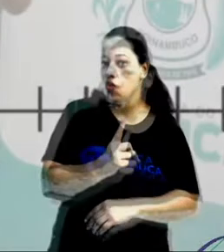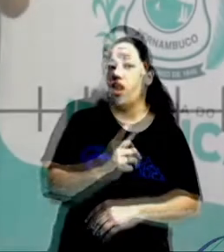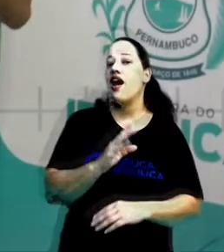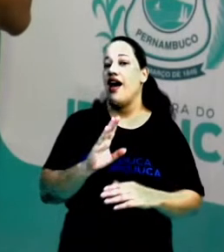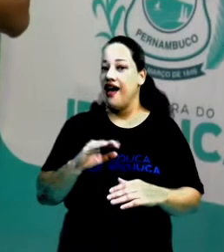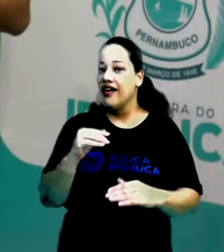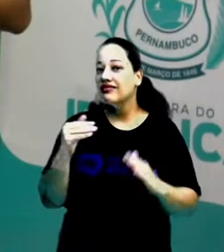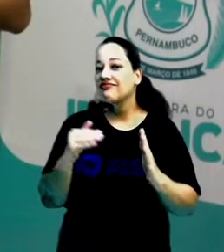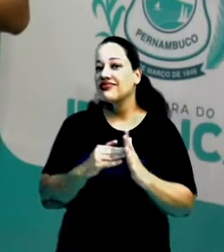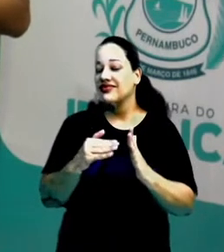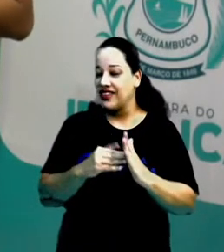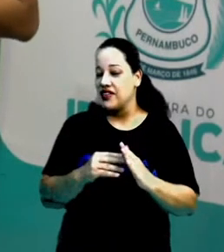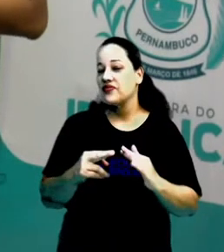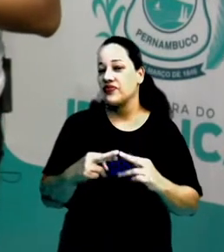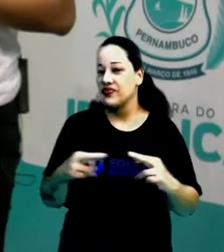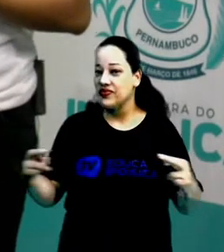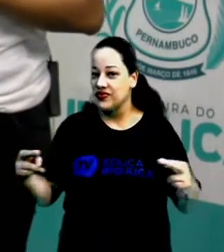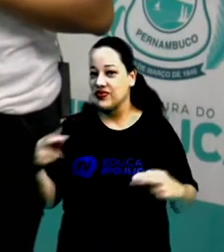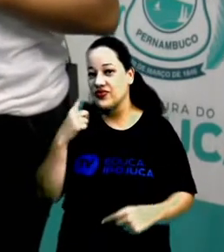numérica. Vamos lá contar?